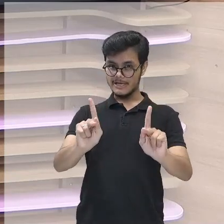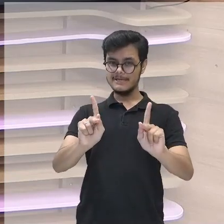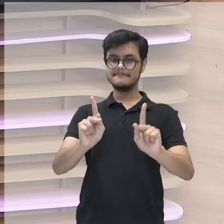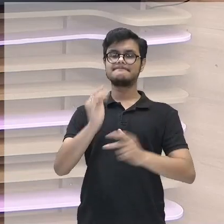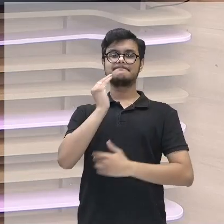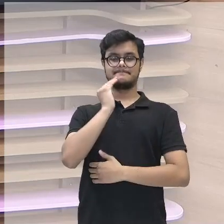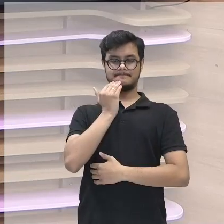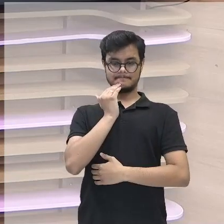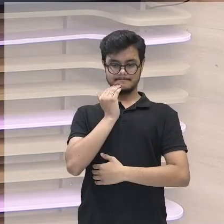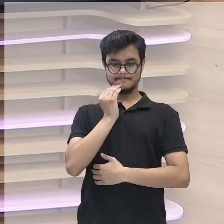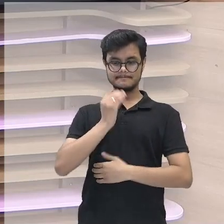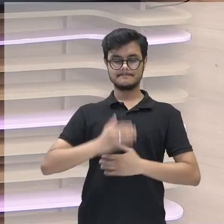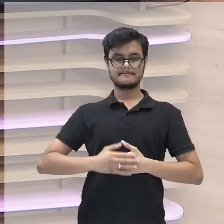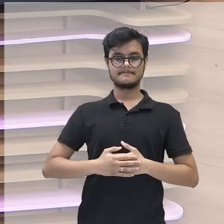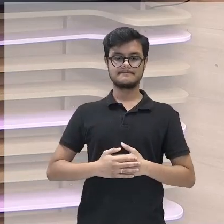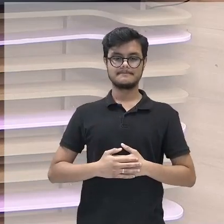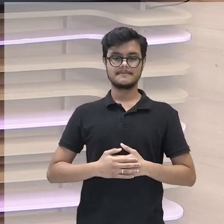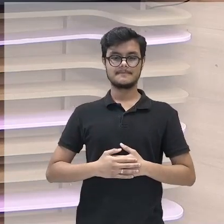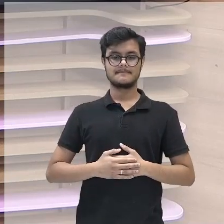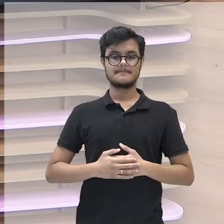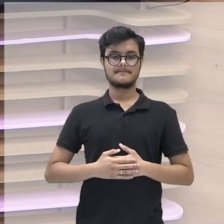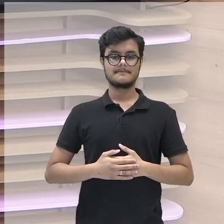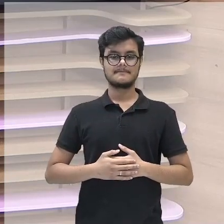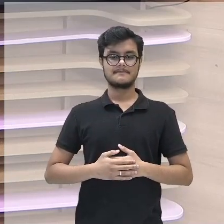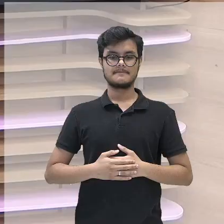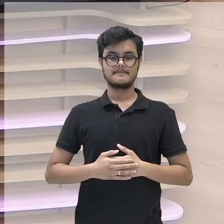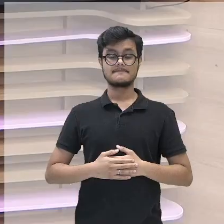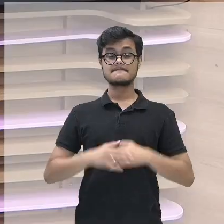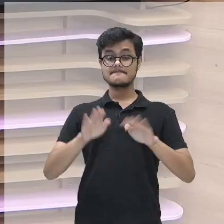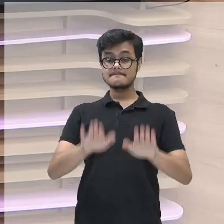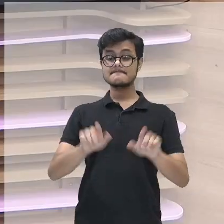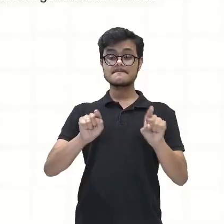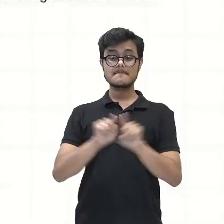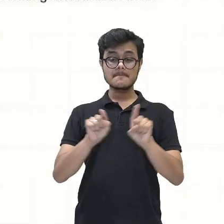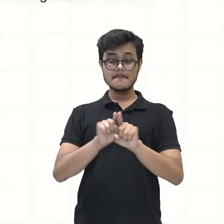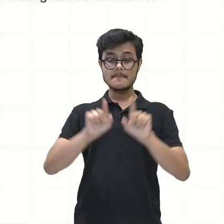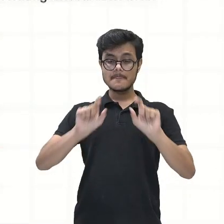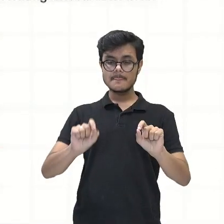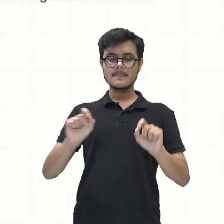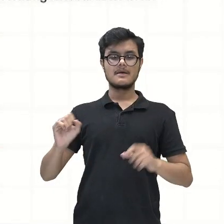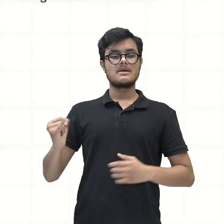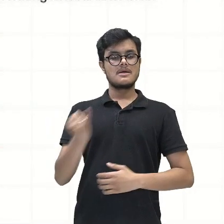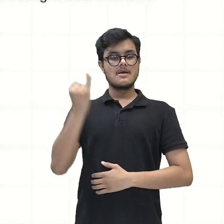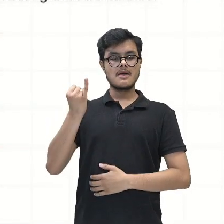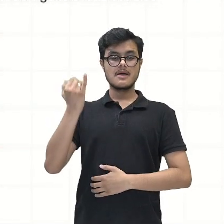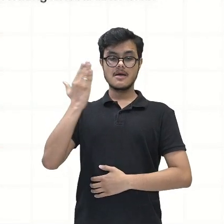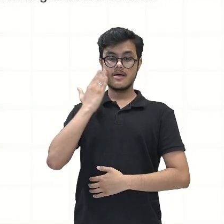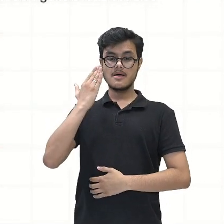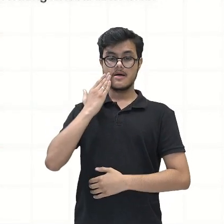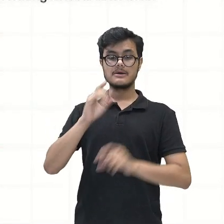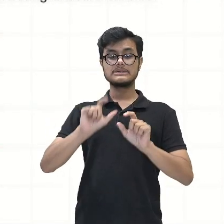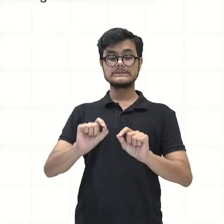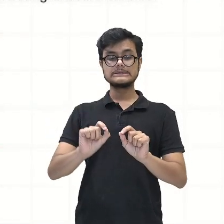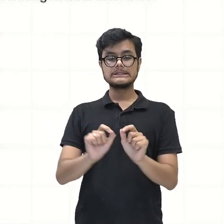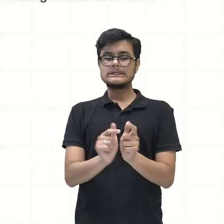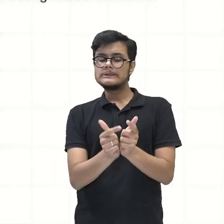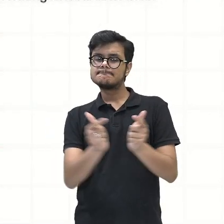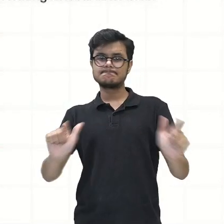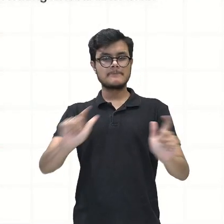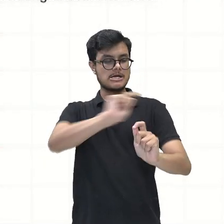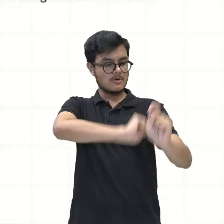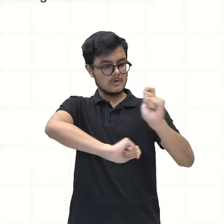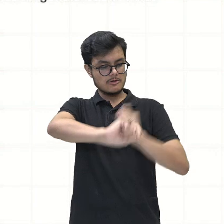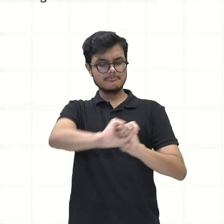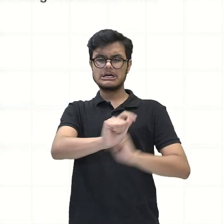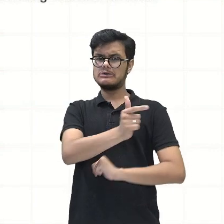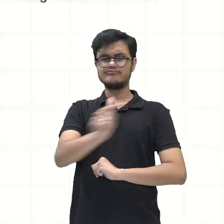ou complexo regional, certo? E aí nós temos também que é importante, né, a gente ressaltar que essa divisão ela